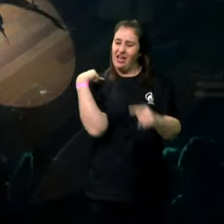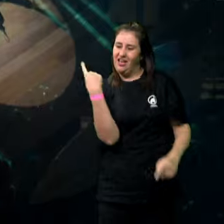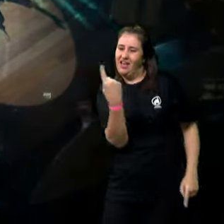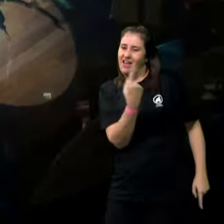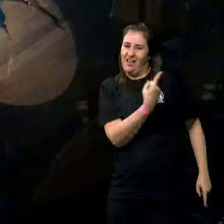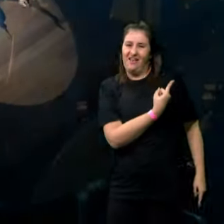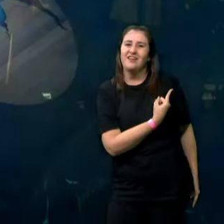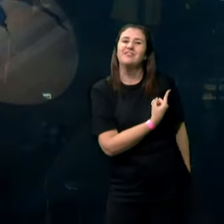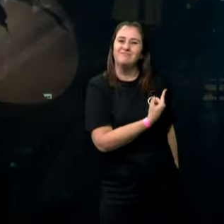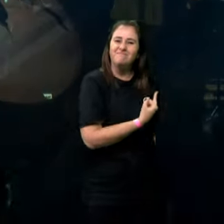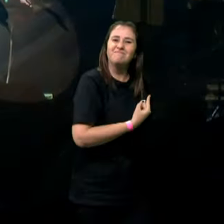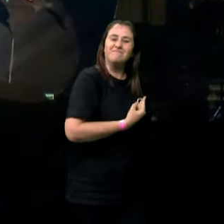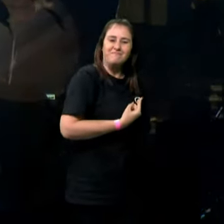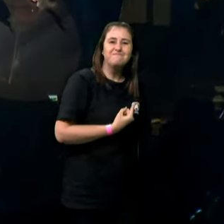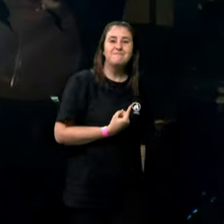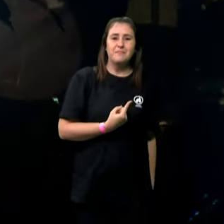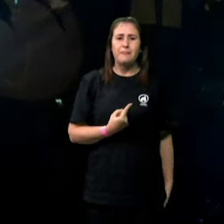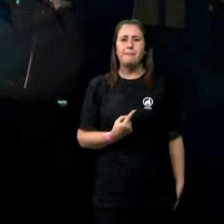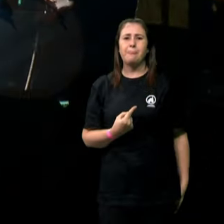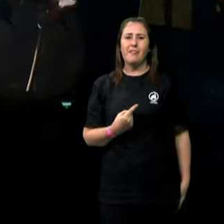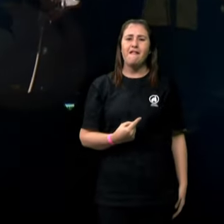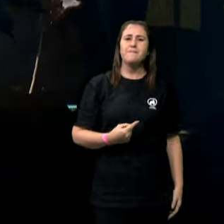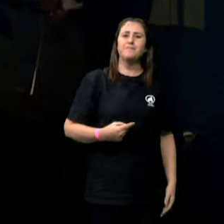somos a igreja